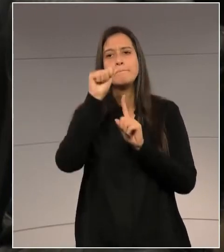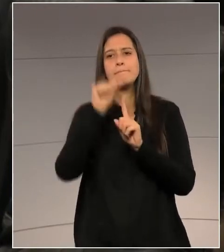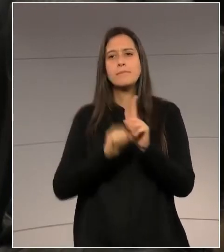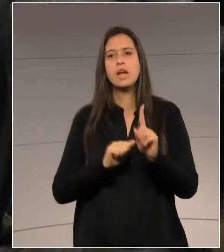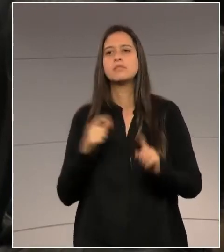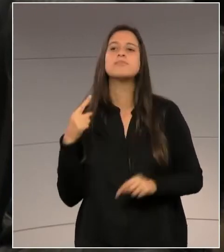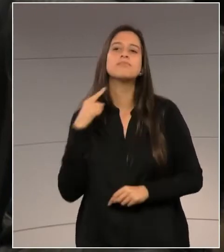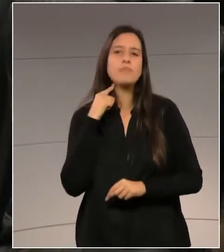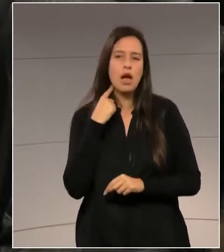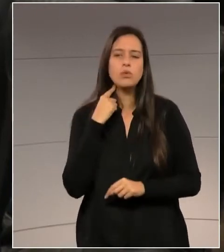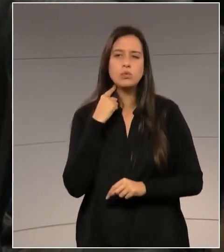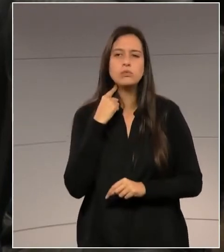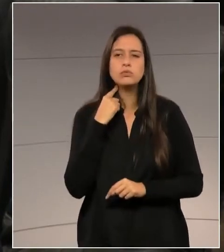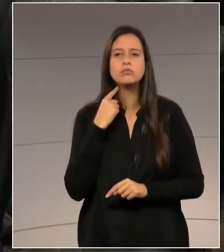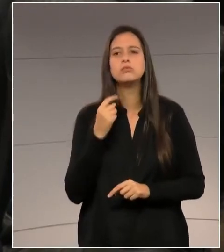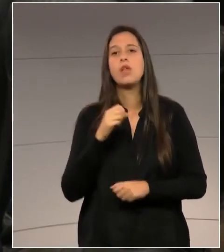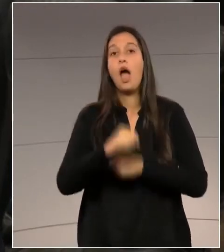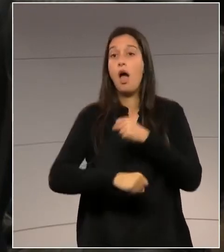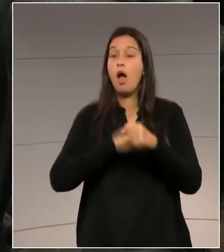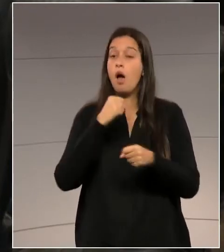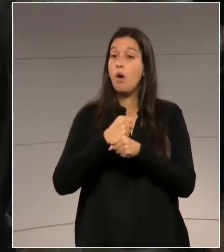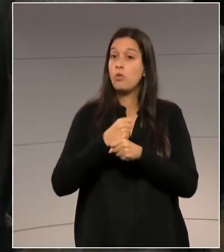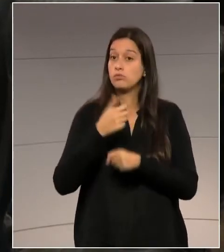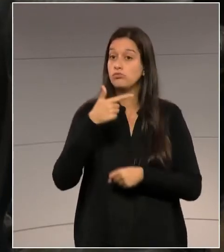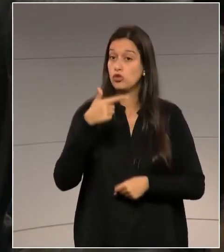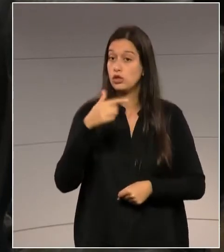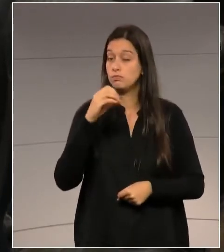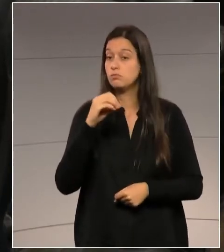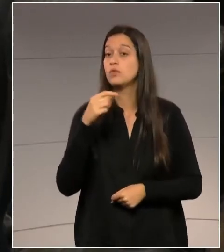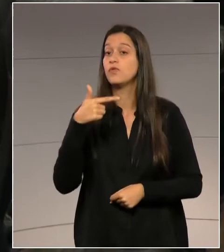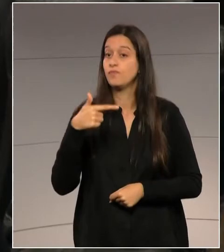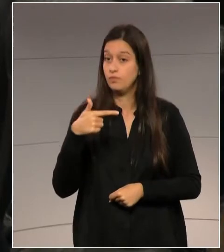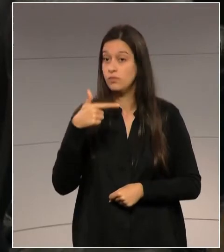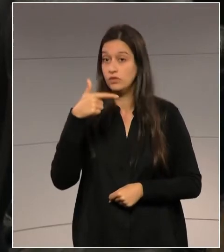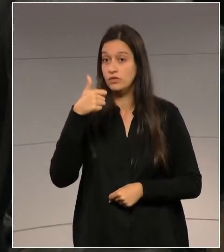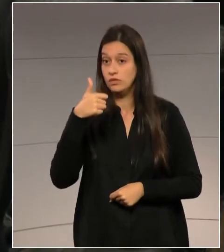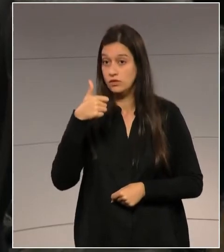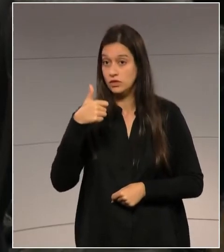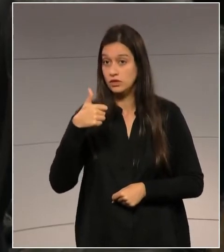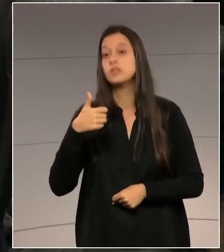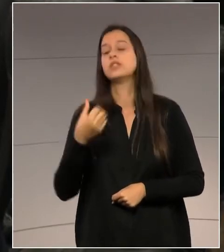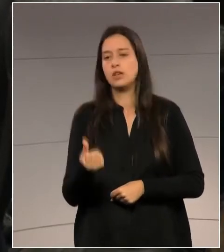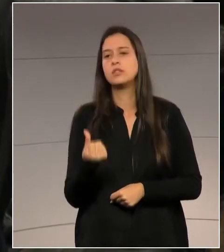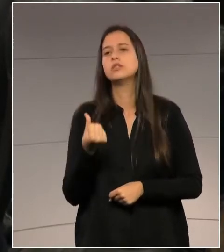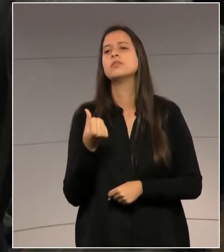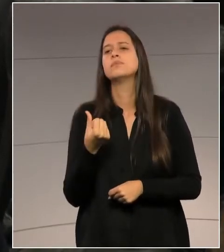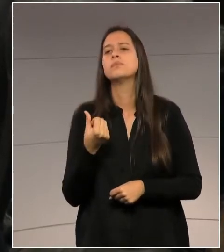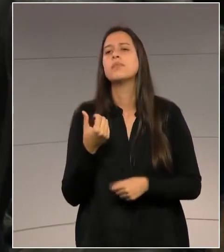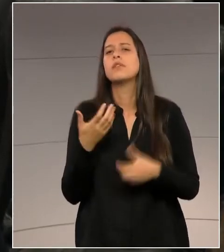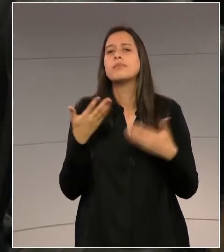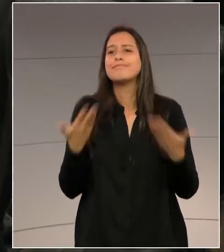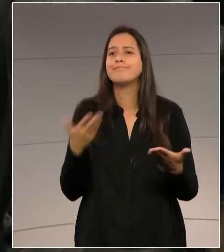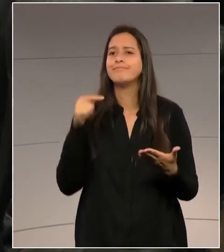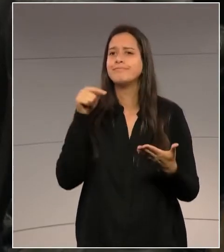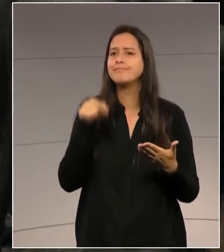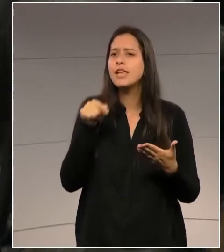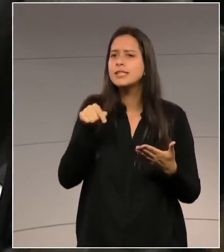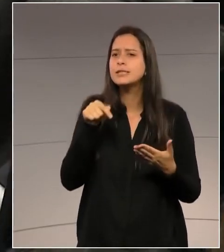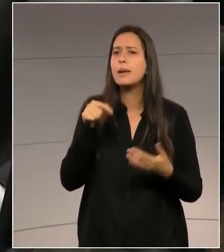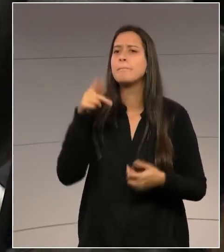2016 o pen que hoje se chama patriota ingressou com uma